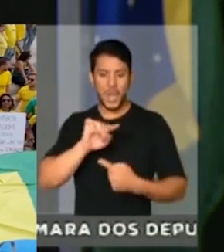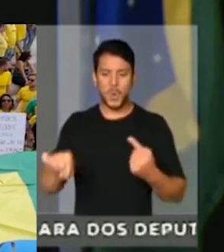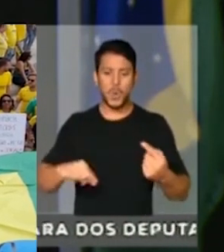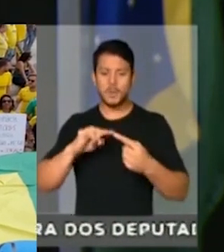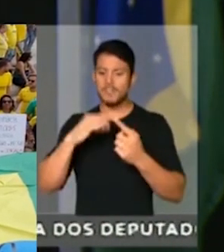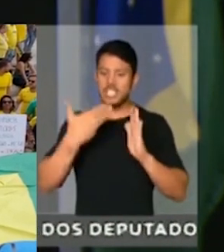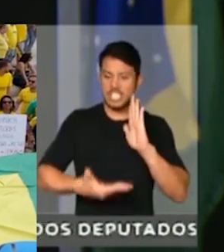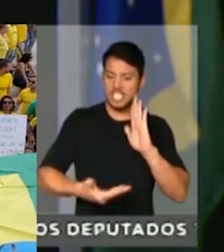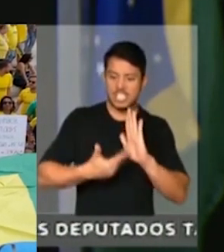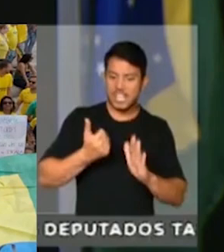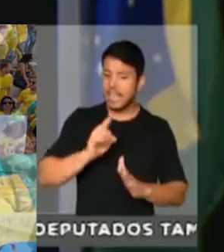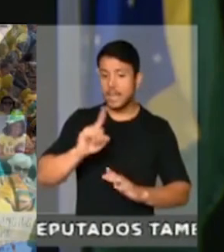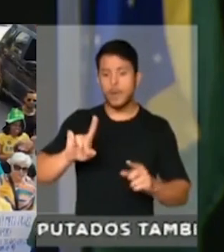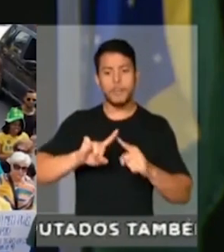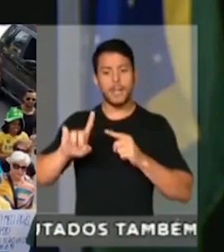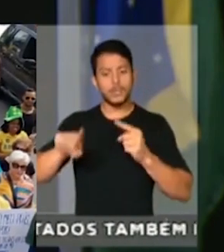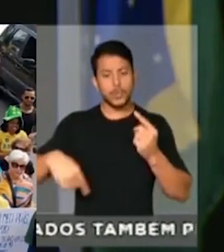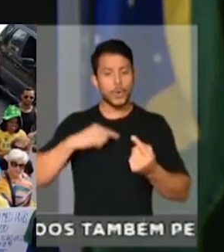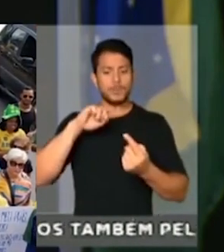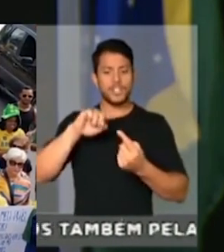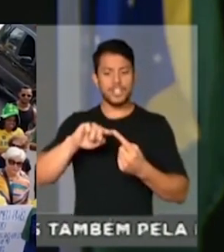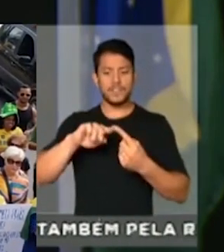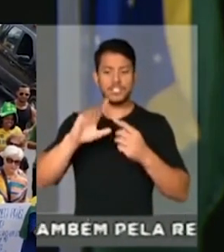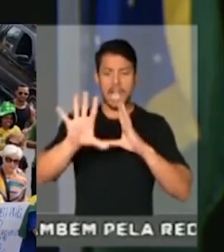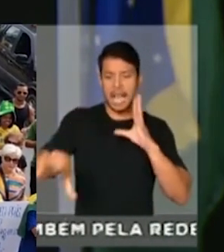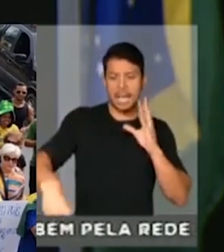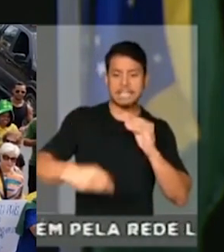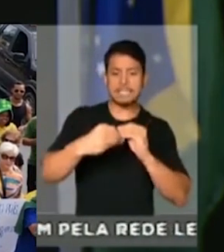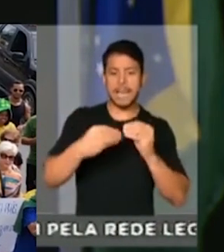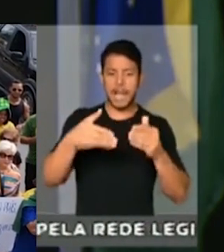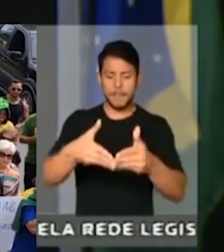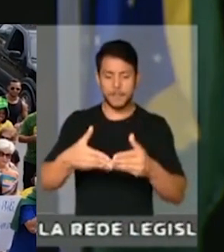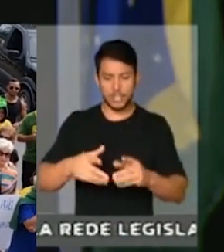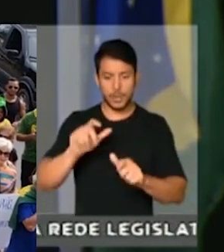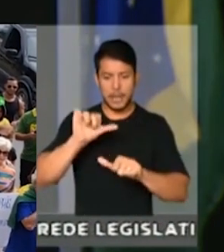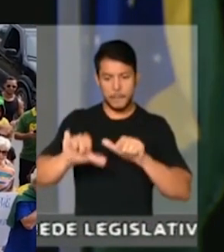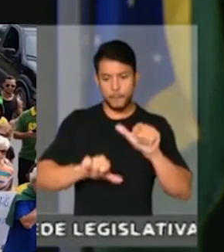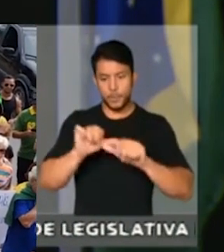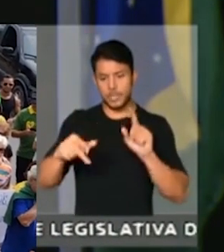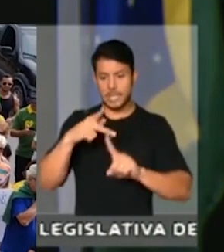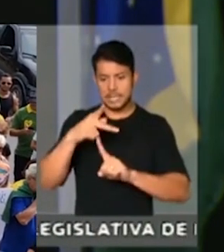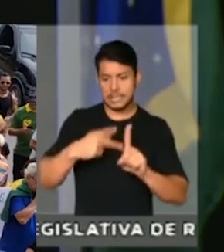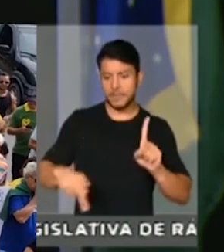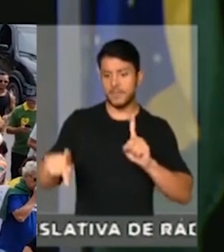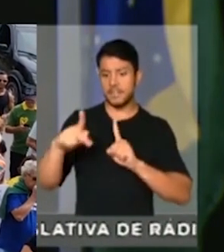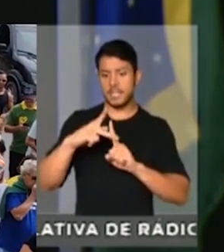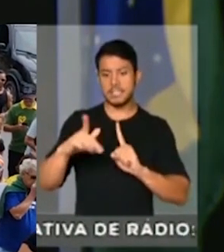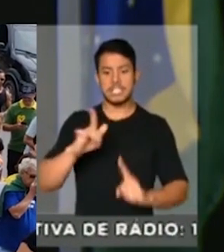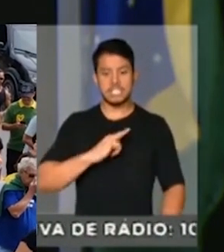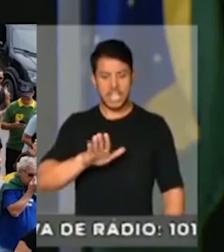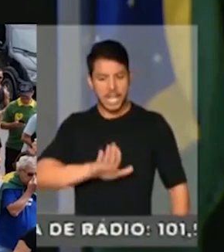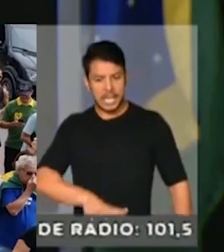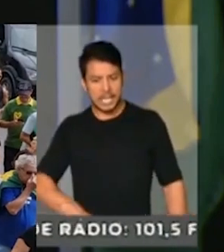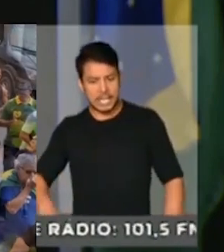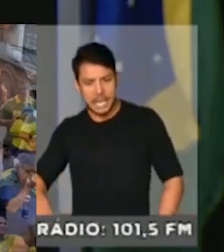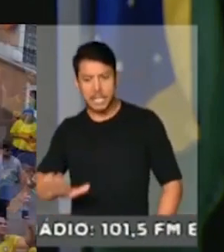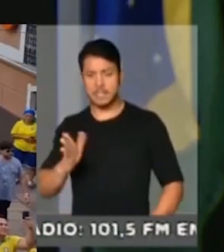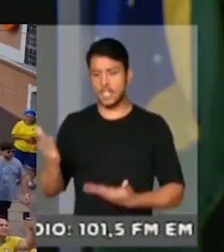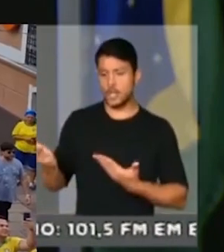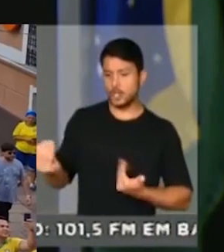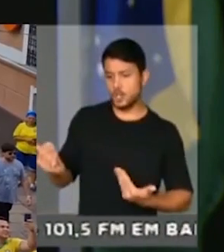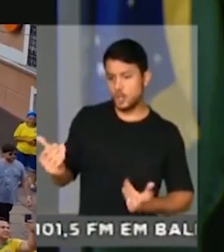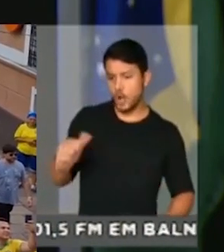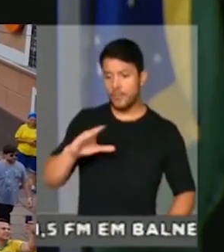destituir, mas para construir, pedindo reformas, a reforma da Previdência. Crianças, idosos,